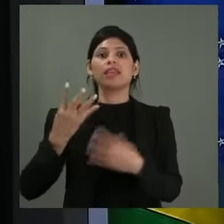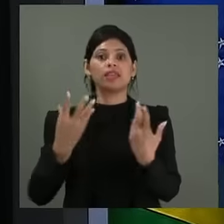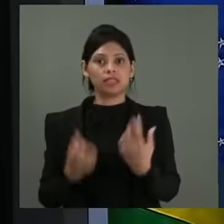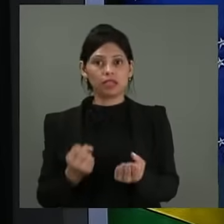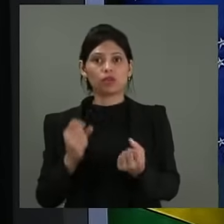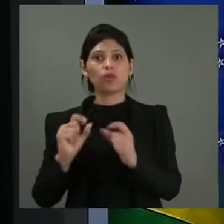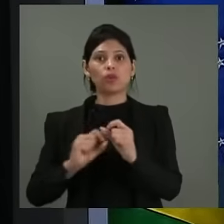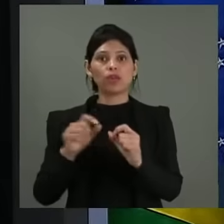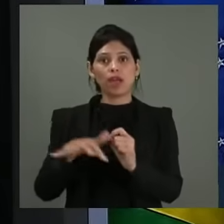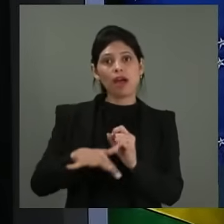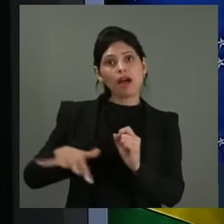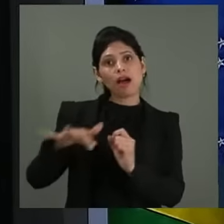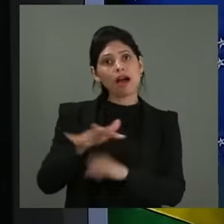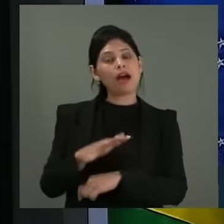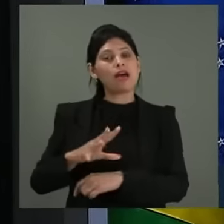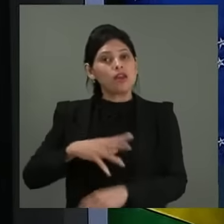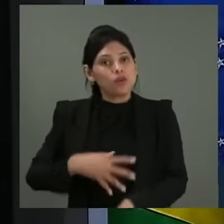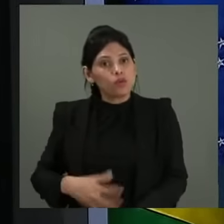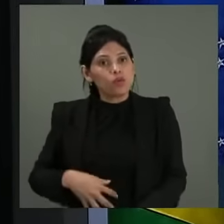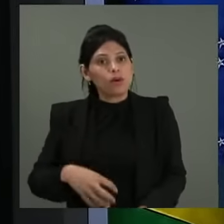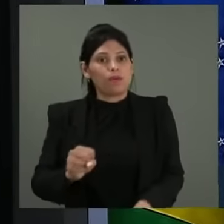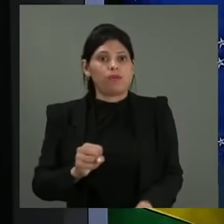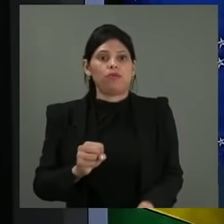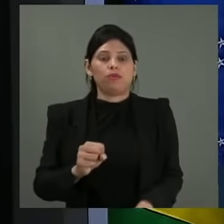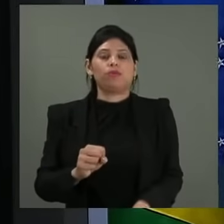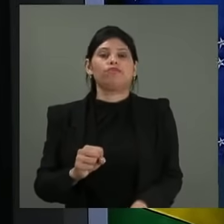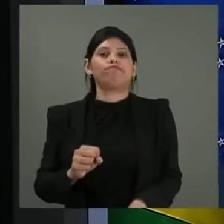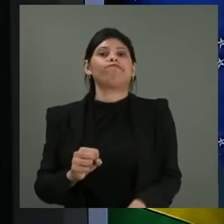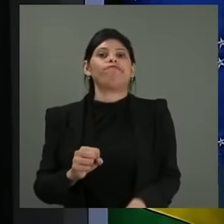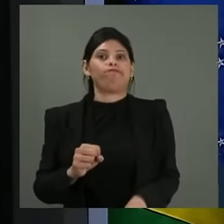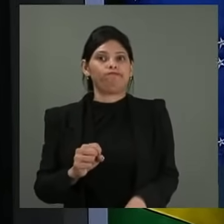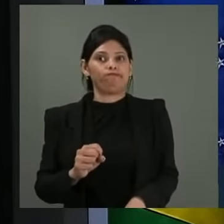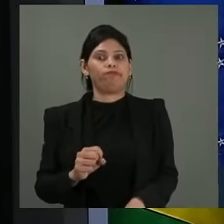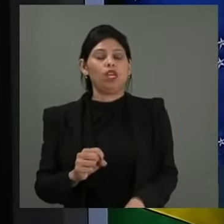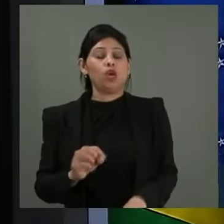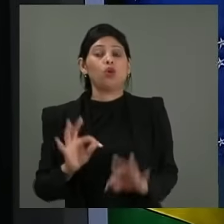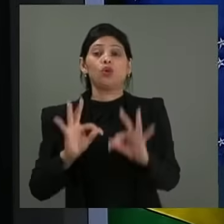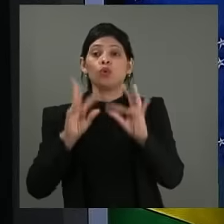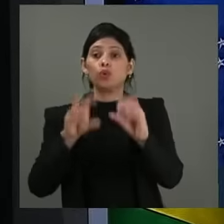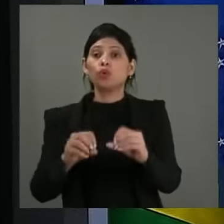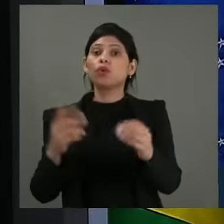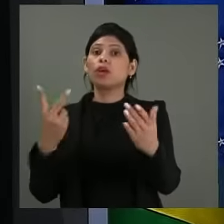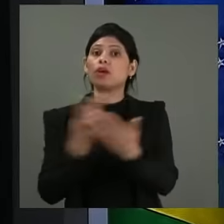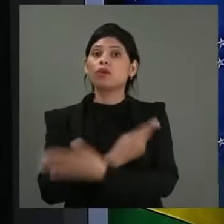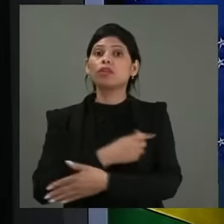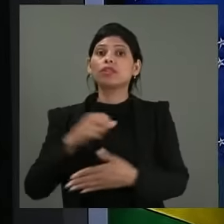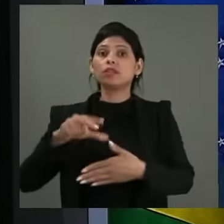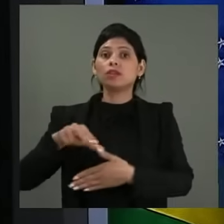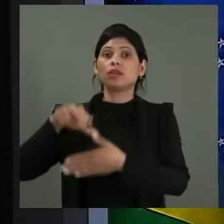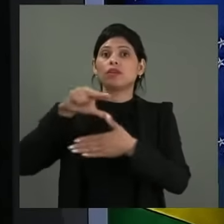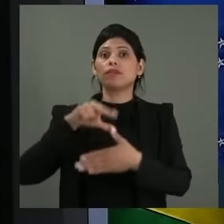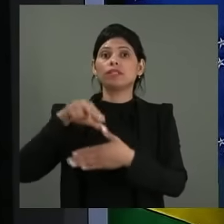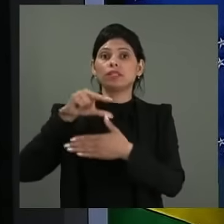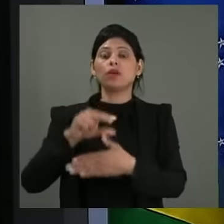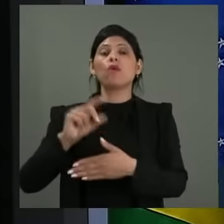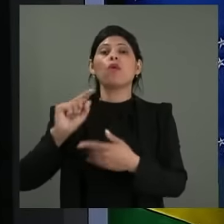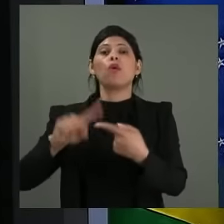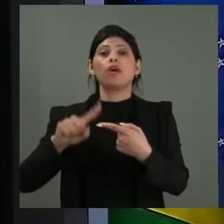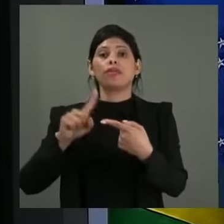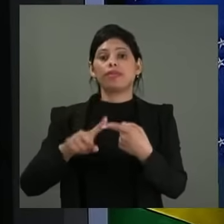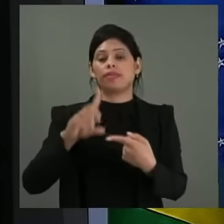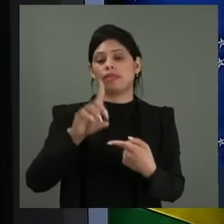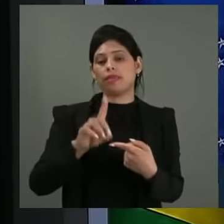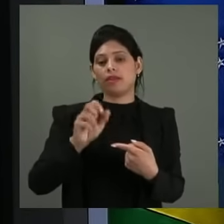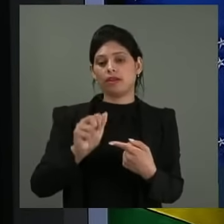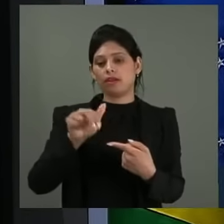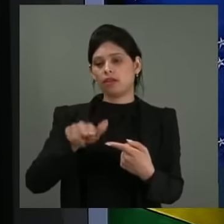as amizades com ditadores sanguinários da América Latina, como Daniel Ortega da Nicarágua ou